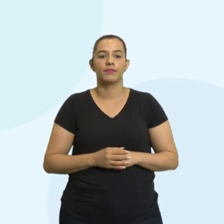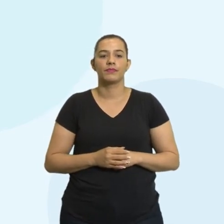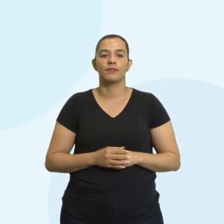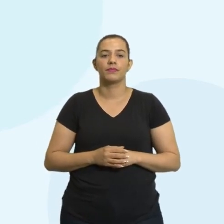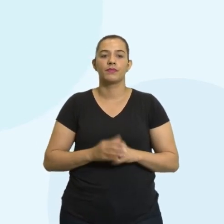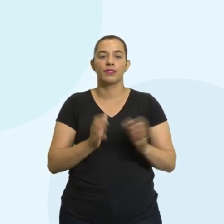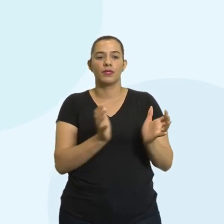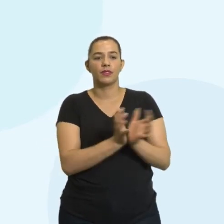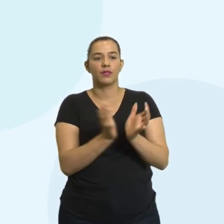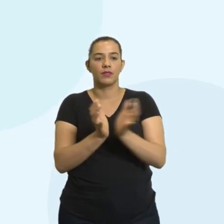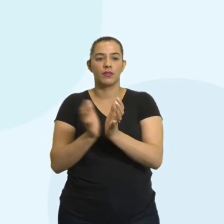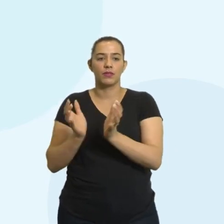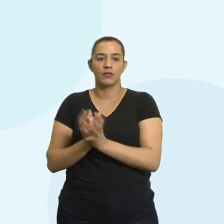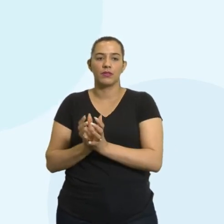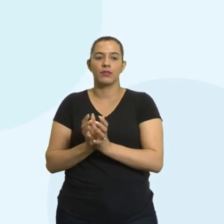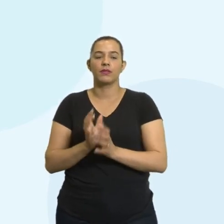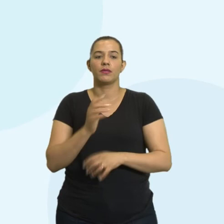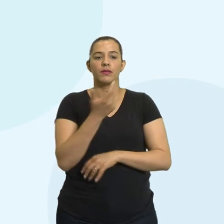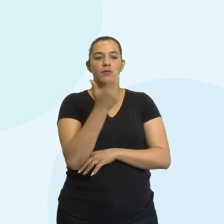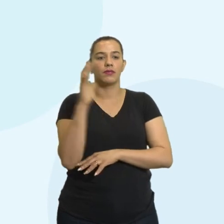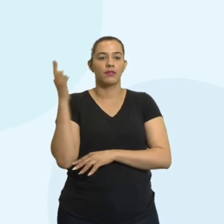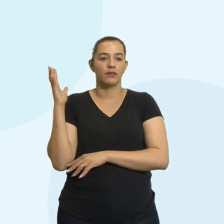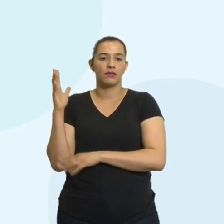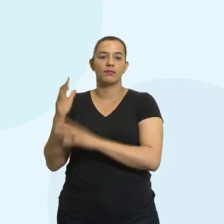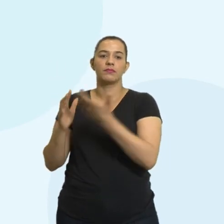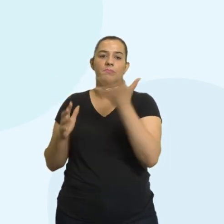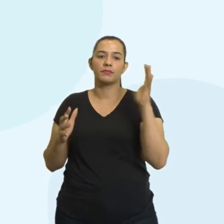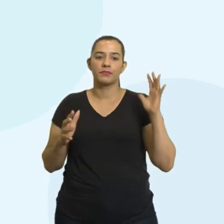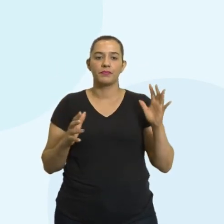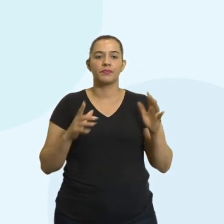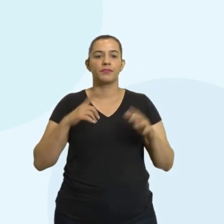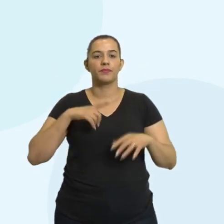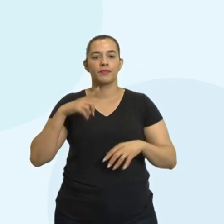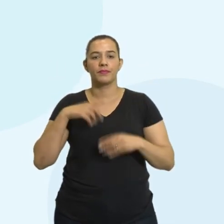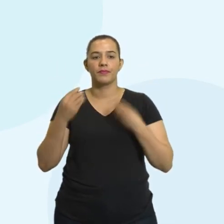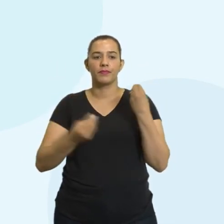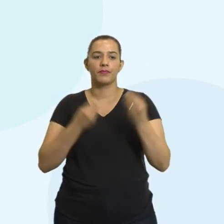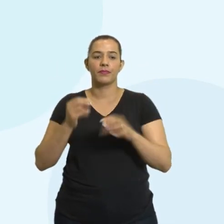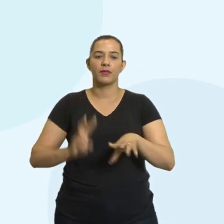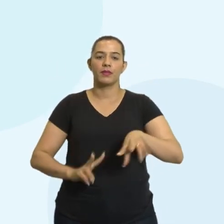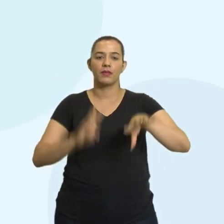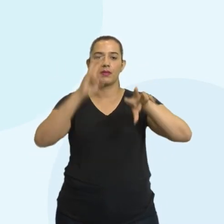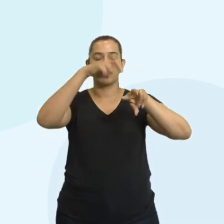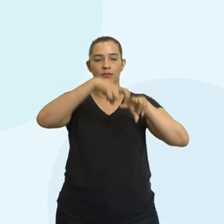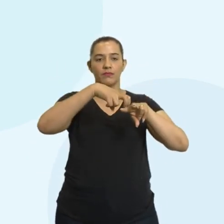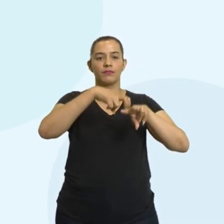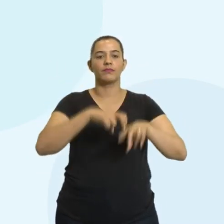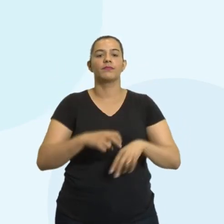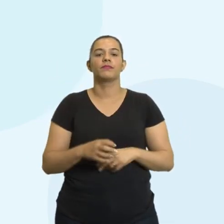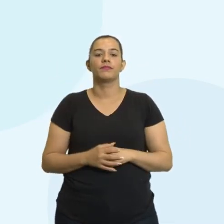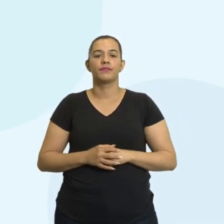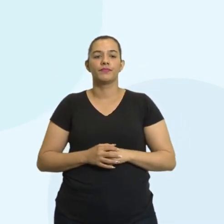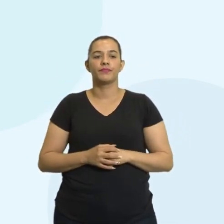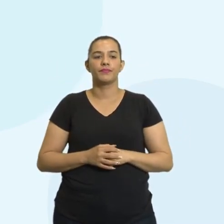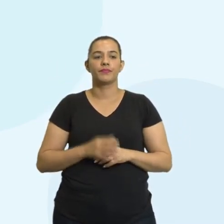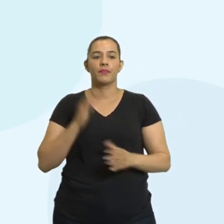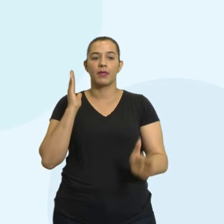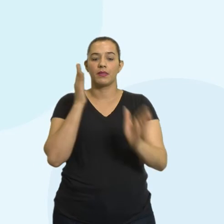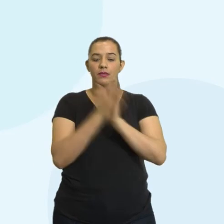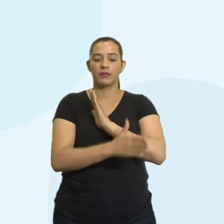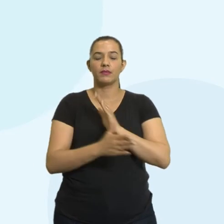Empoleiraram-se, é um trava-línguas, empoleiraram-se na árvore mais próxima para